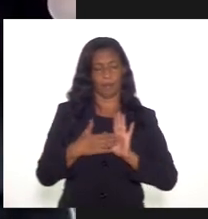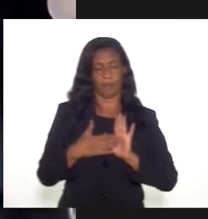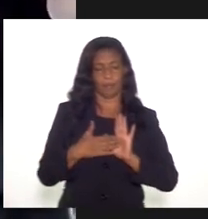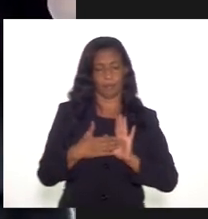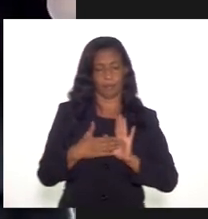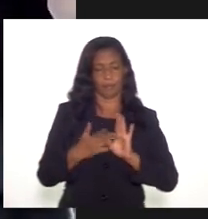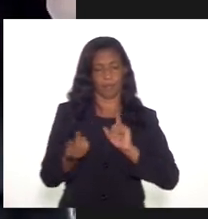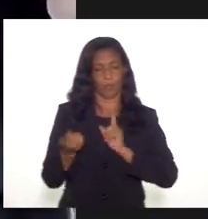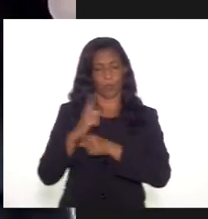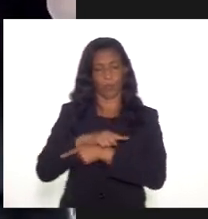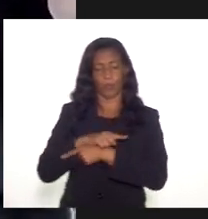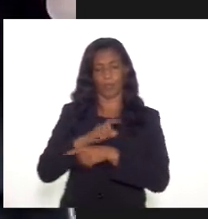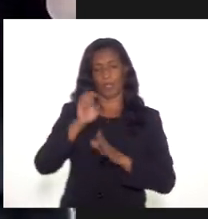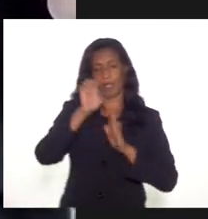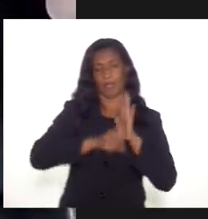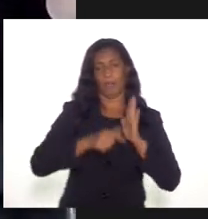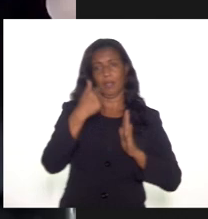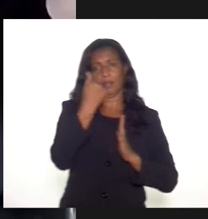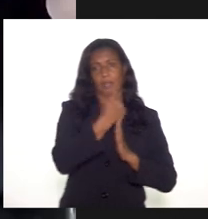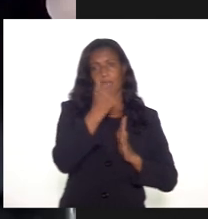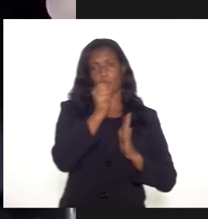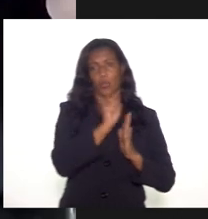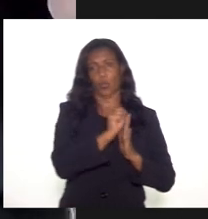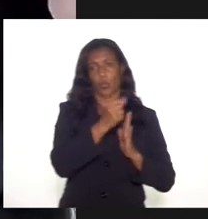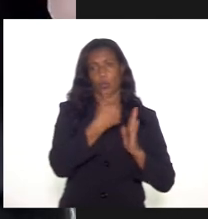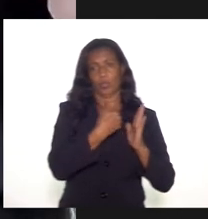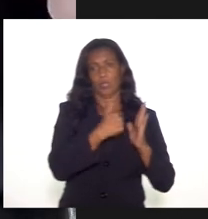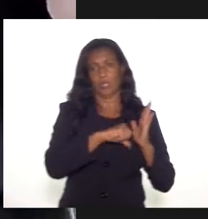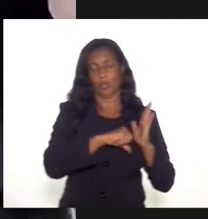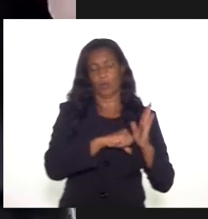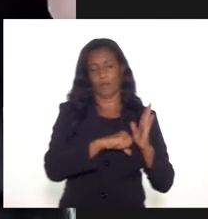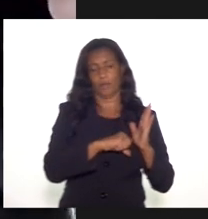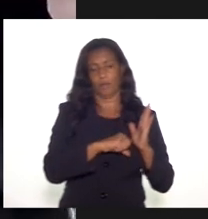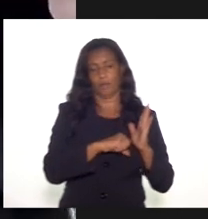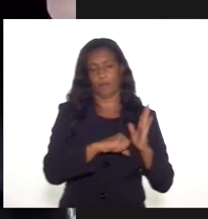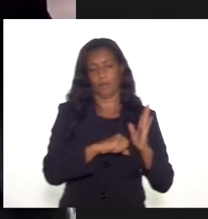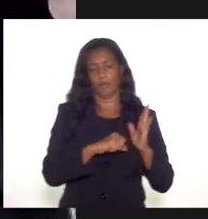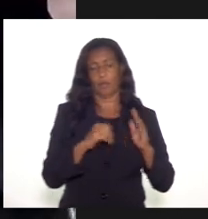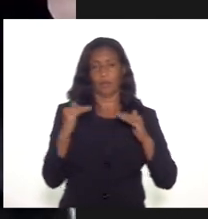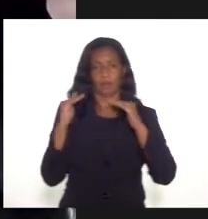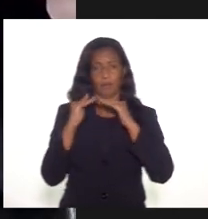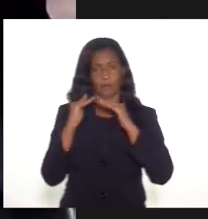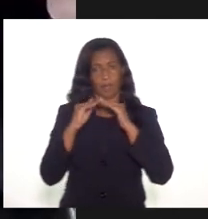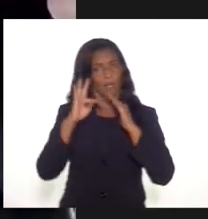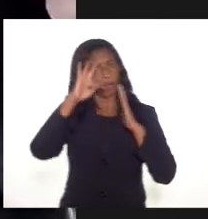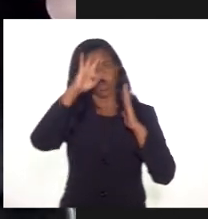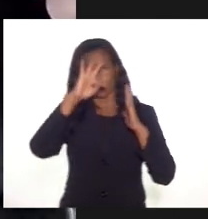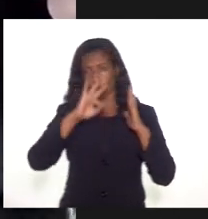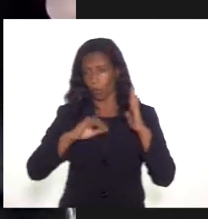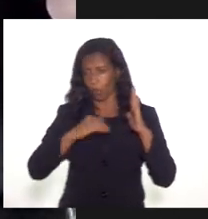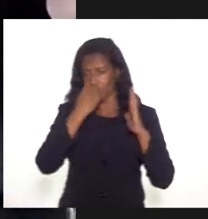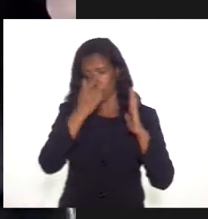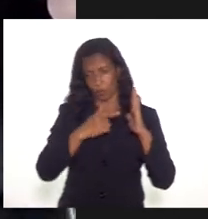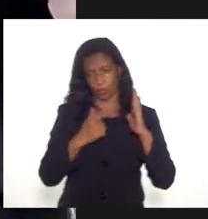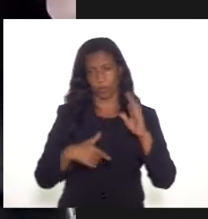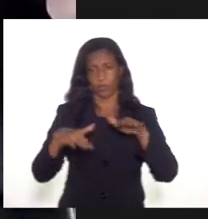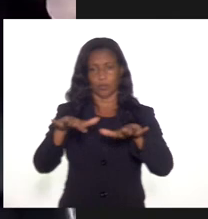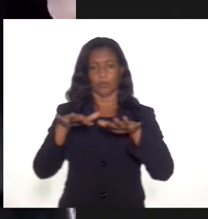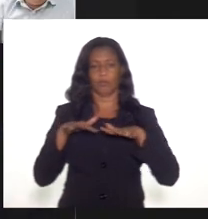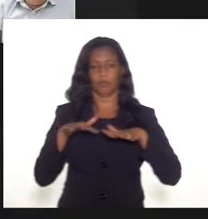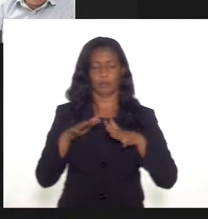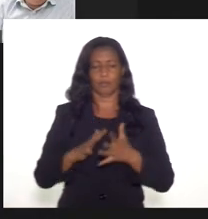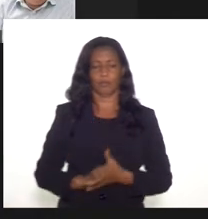contrário às emendas 7, 8 e 19 e favorável a todas as demais emendas de plenário.